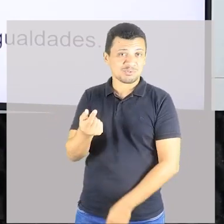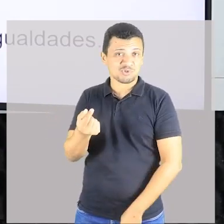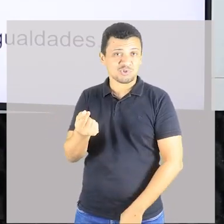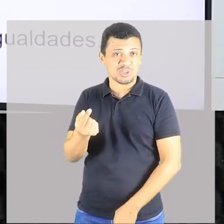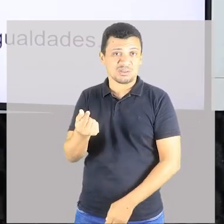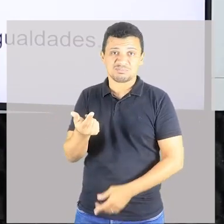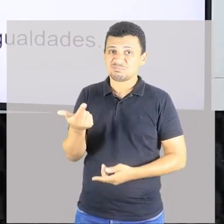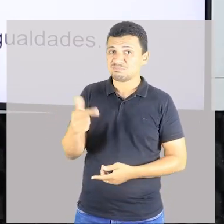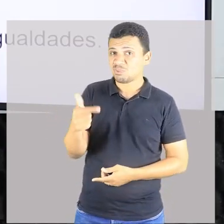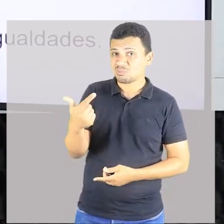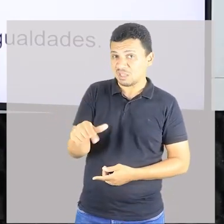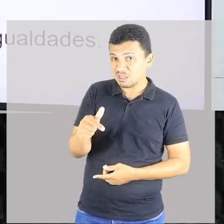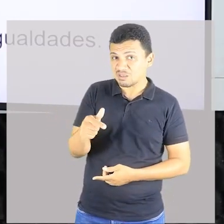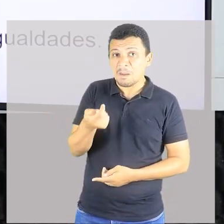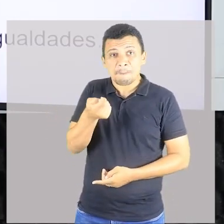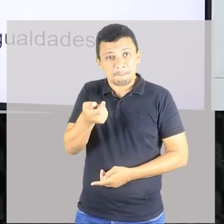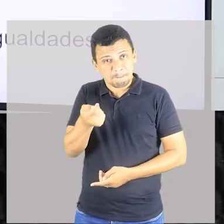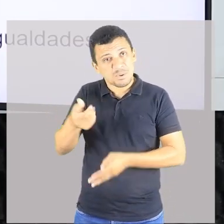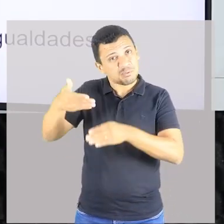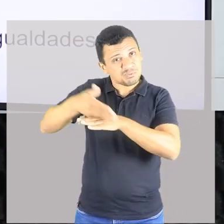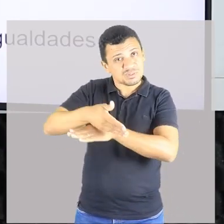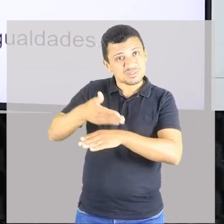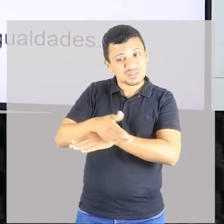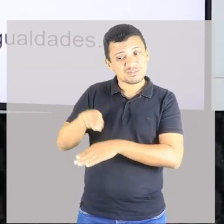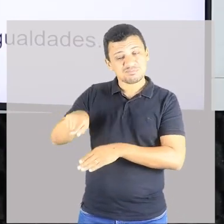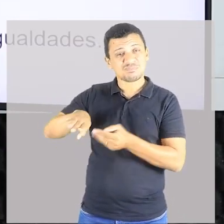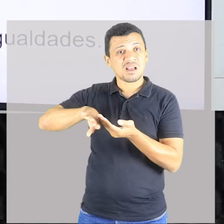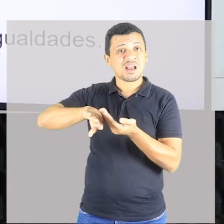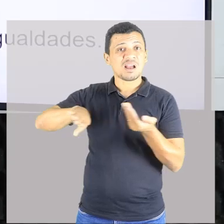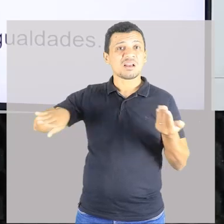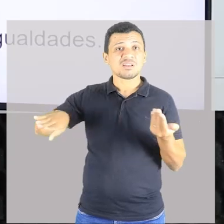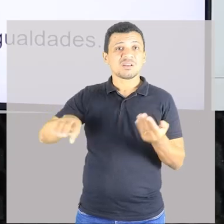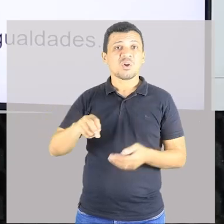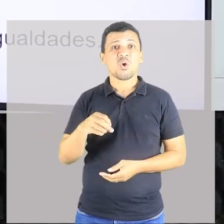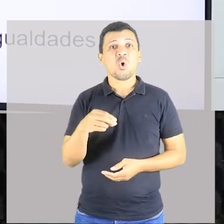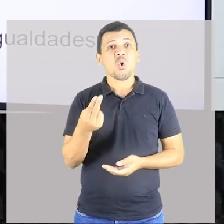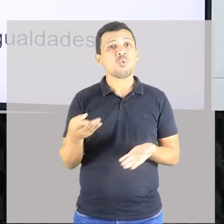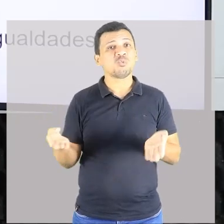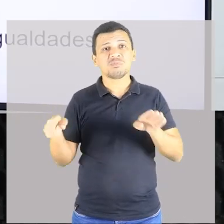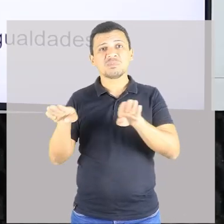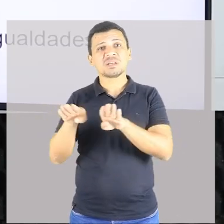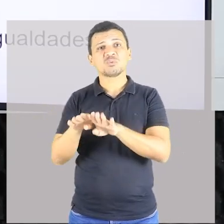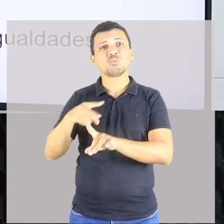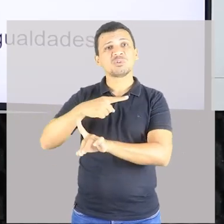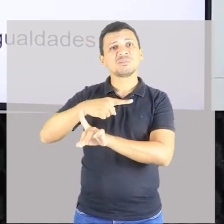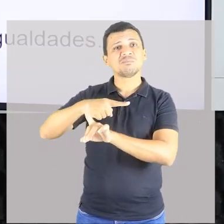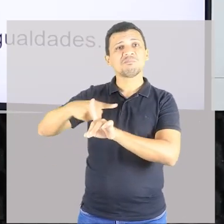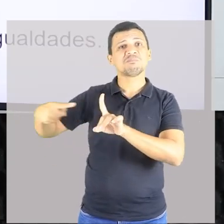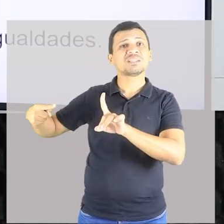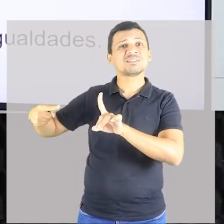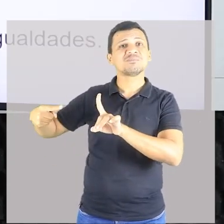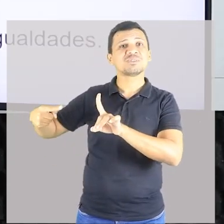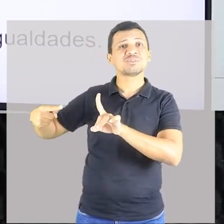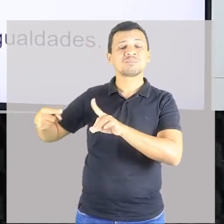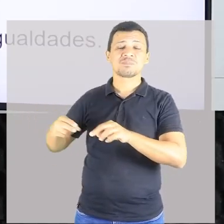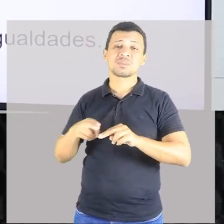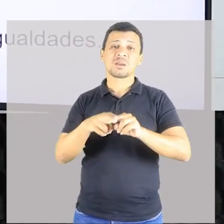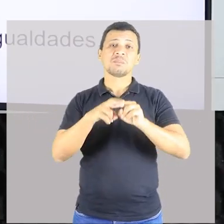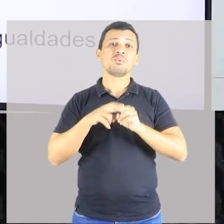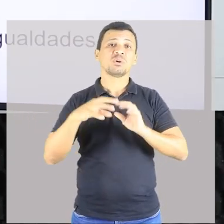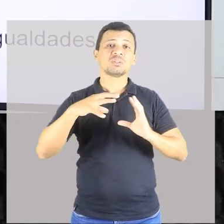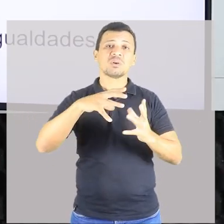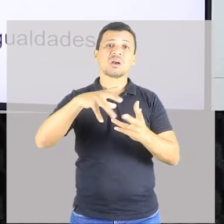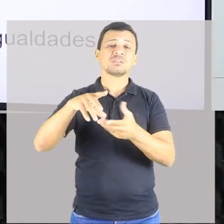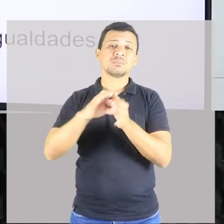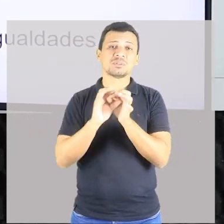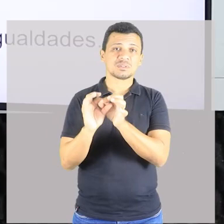tem menor acesso tende a ser excluído ou incluído parcialmente. Por isso, a globalização